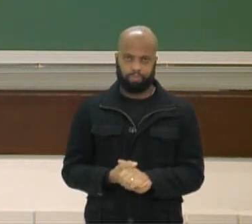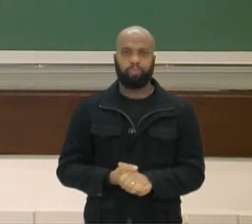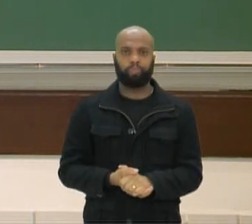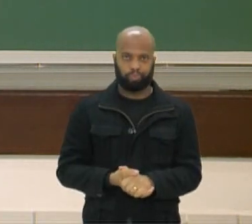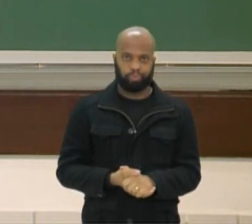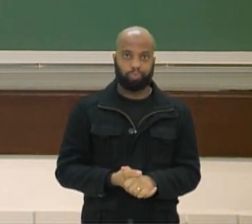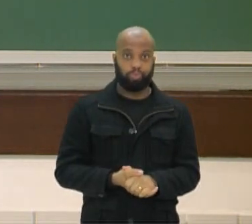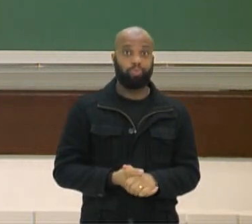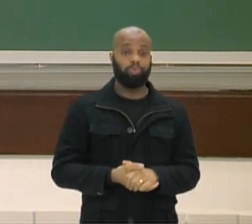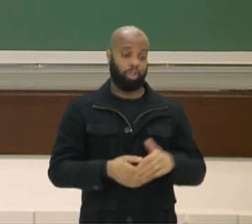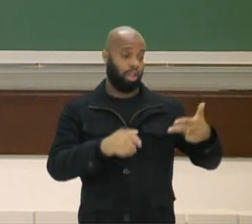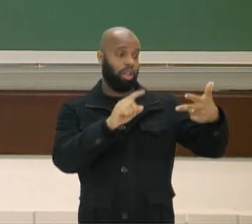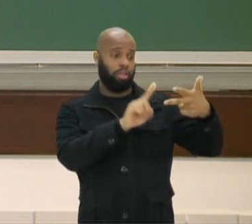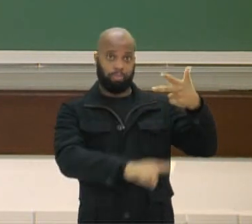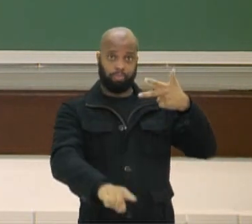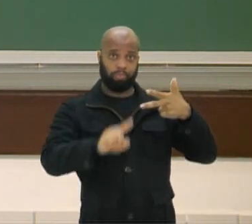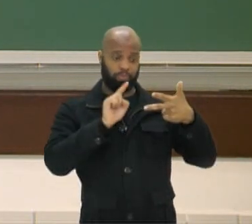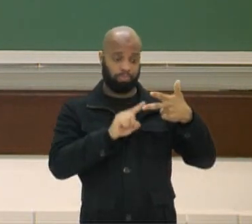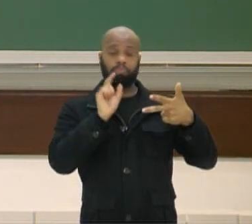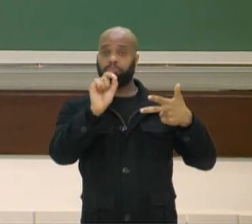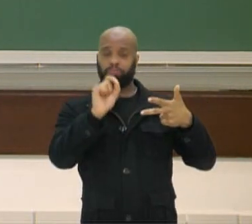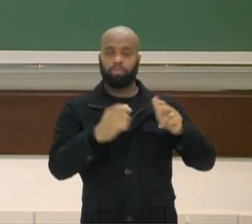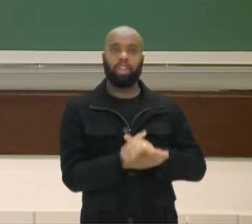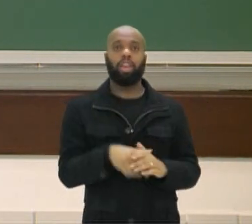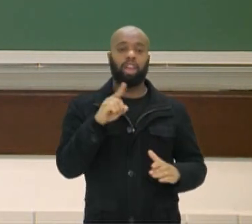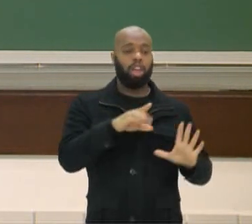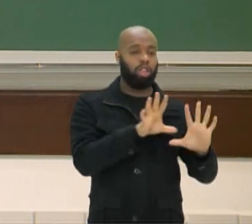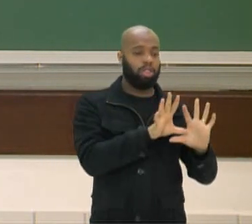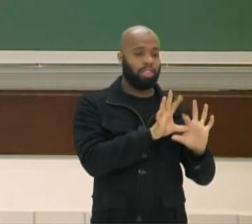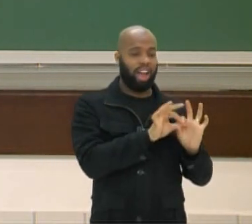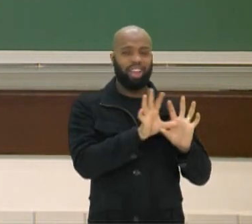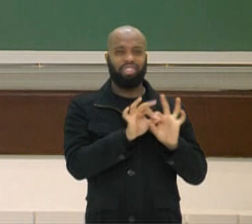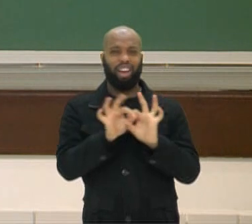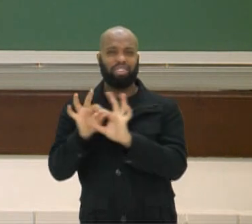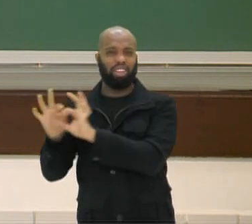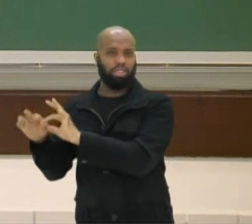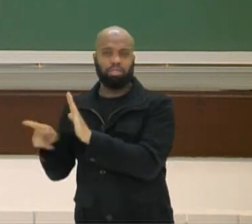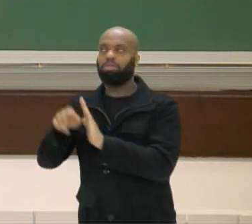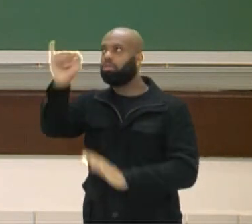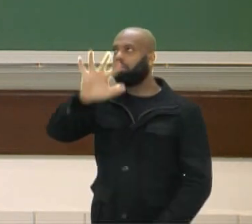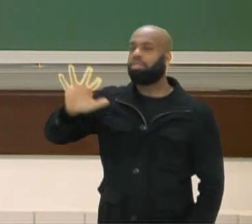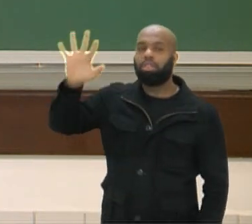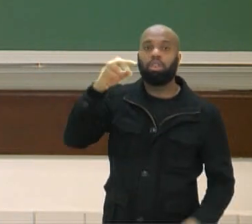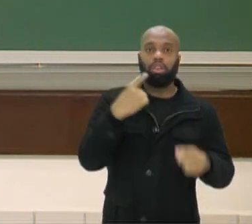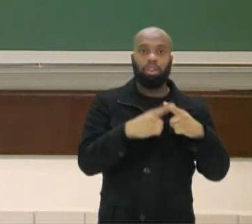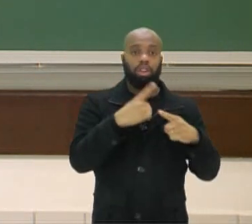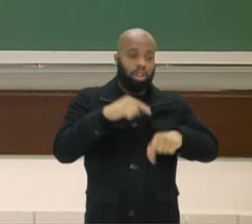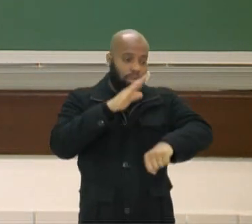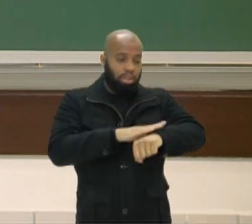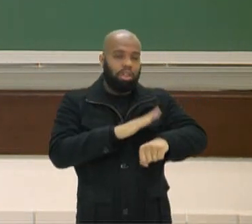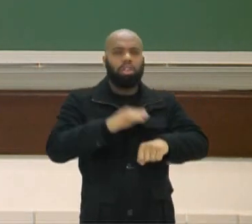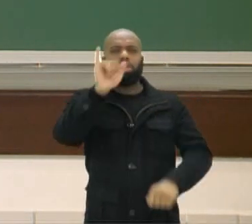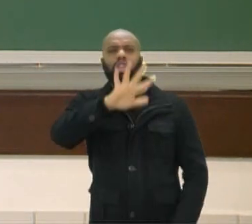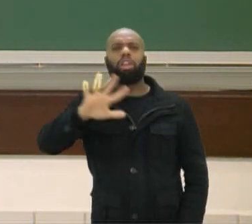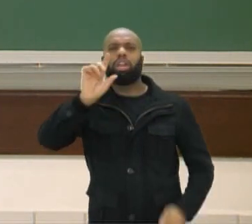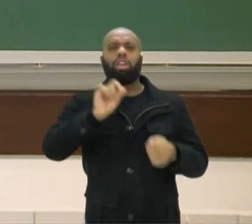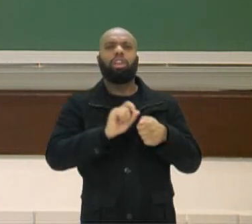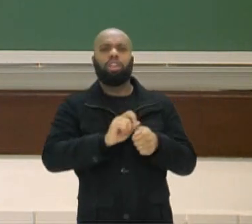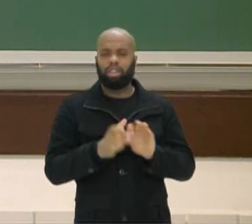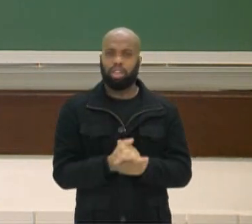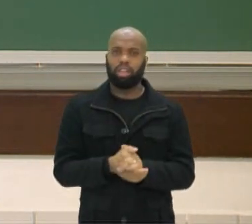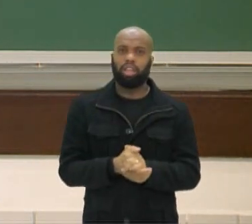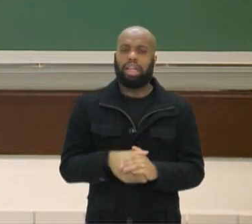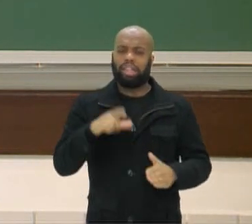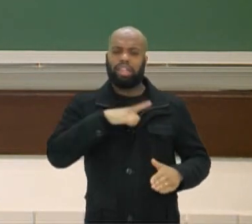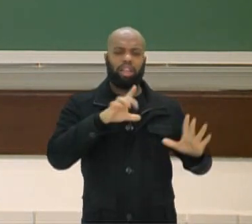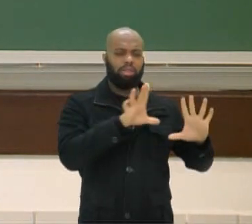Passo 3. Contextualização da imagem. Quando essa imagem foi produzida? Sob